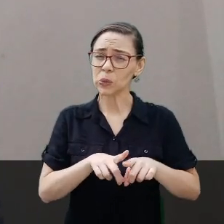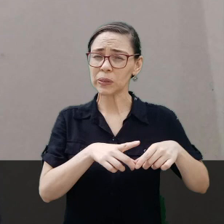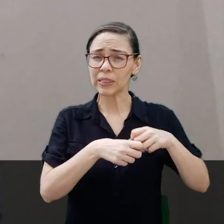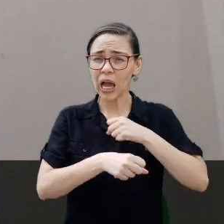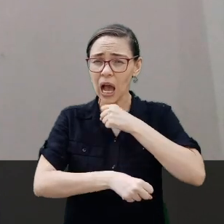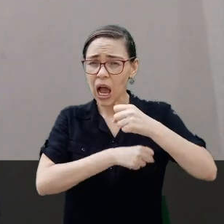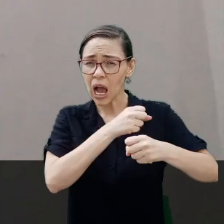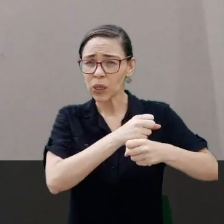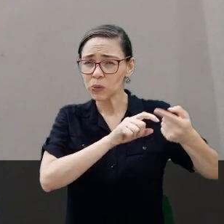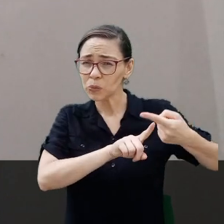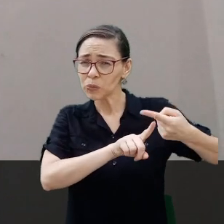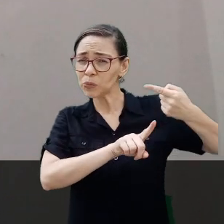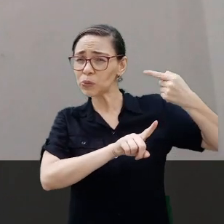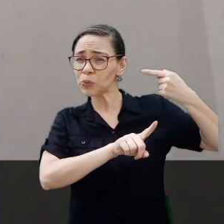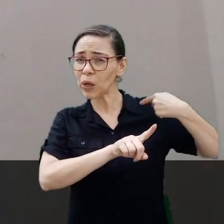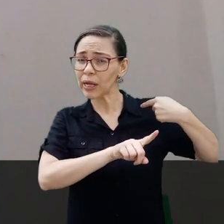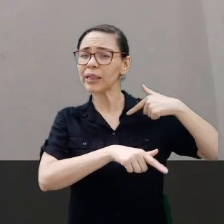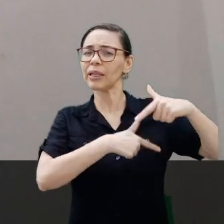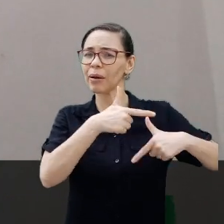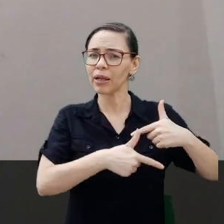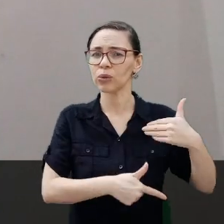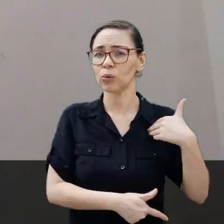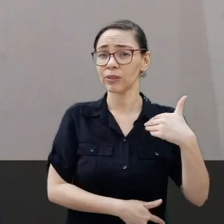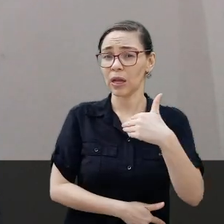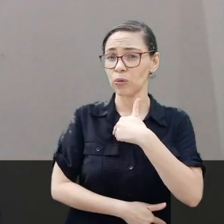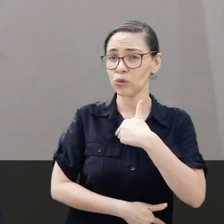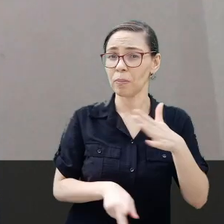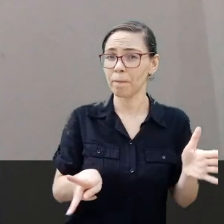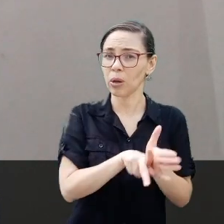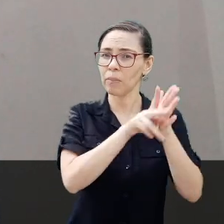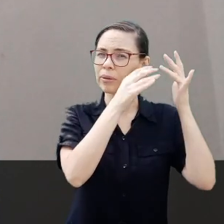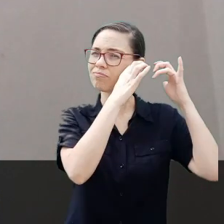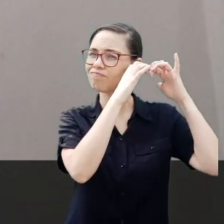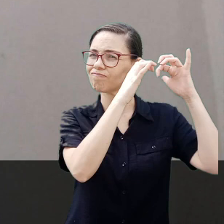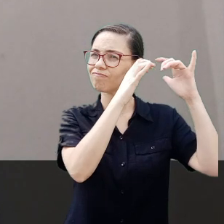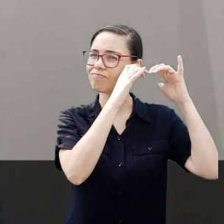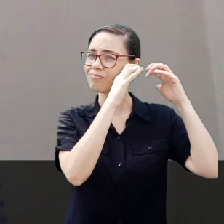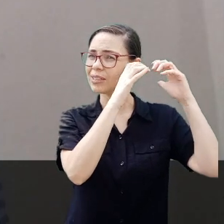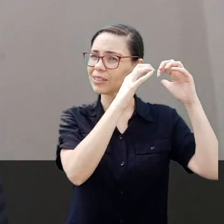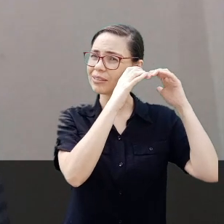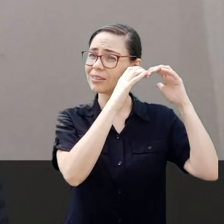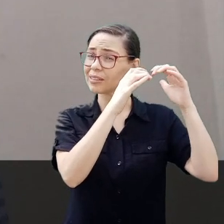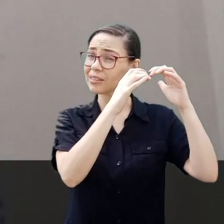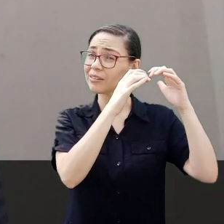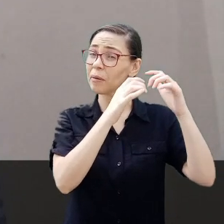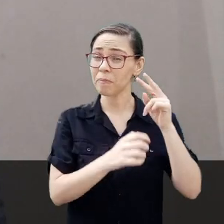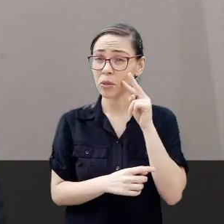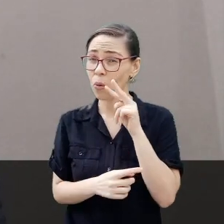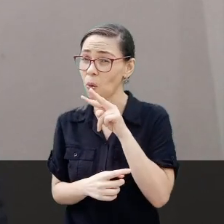ao longo dos últimos anos, trabalhando com a questão da saúde mental, em especial com